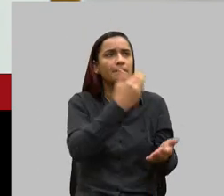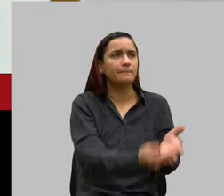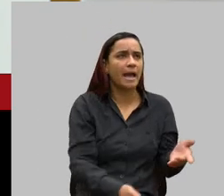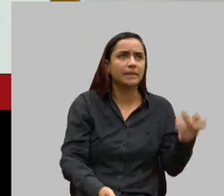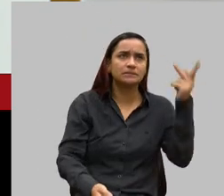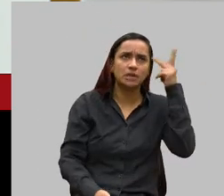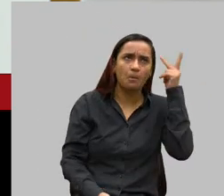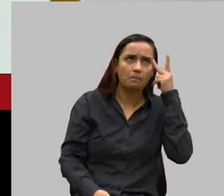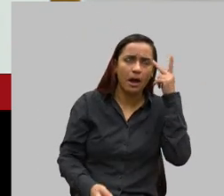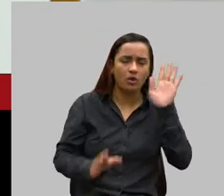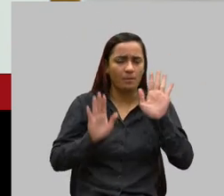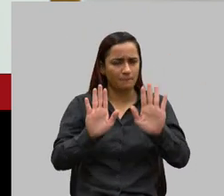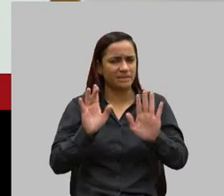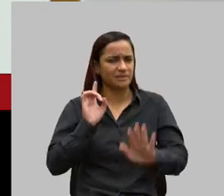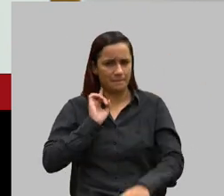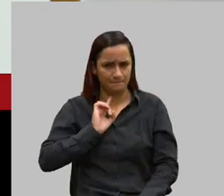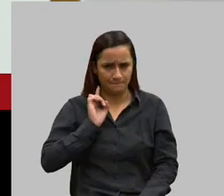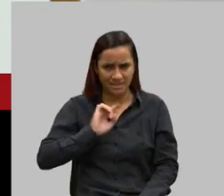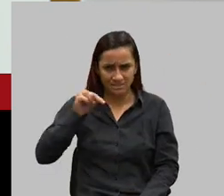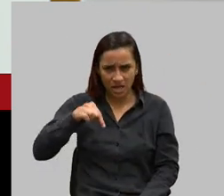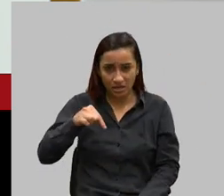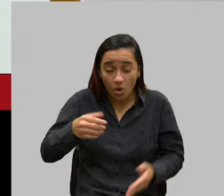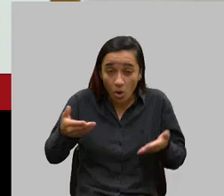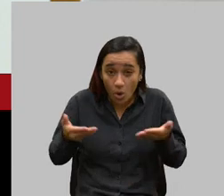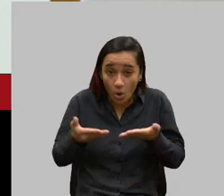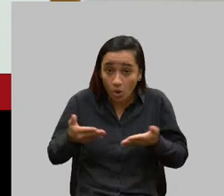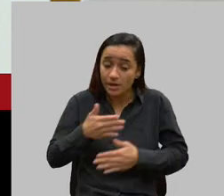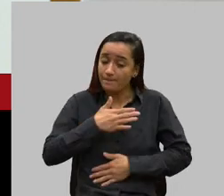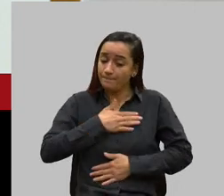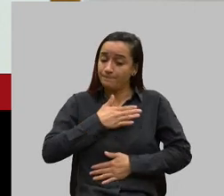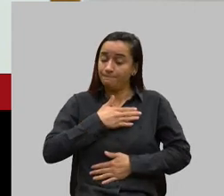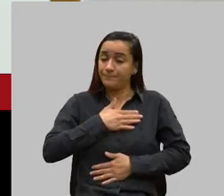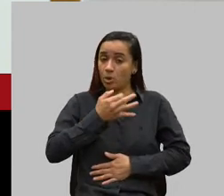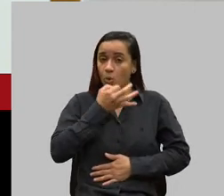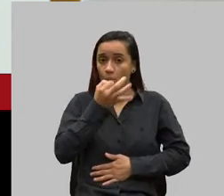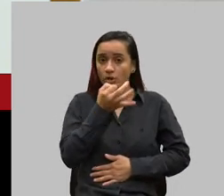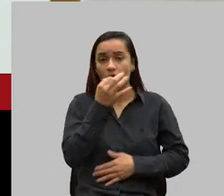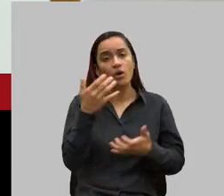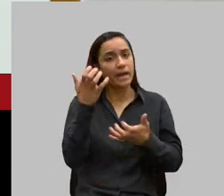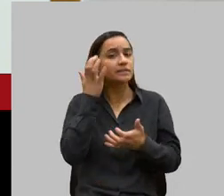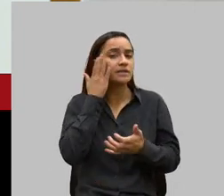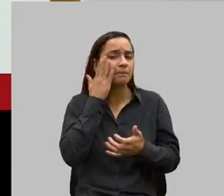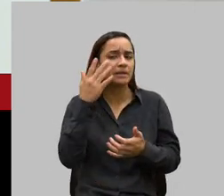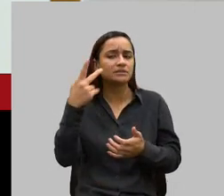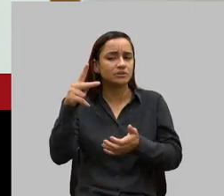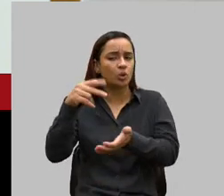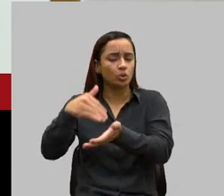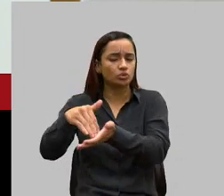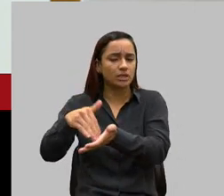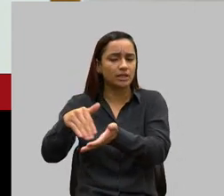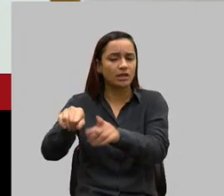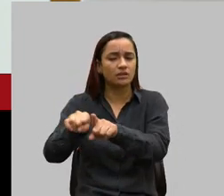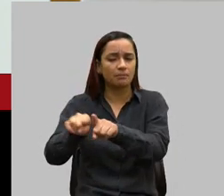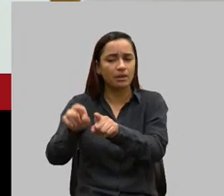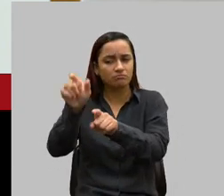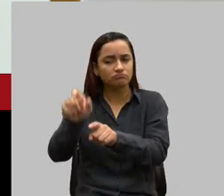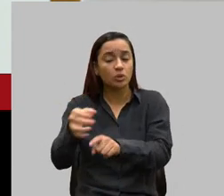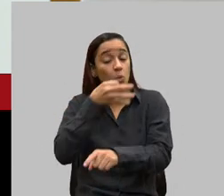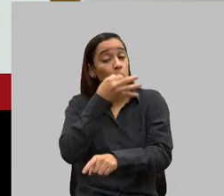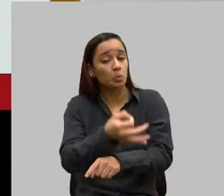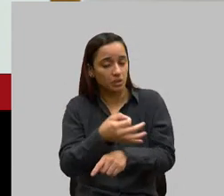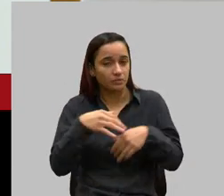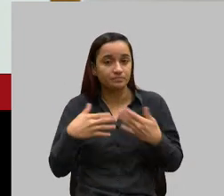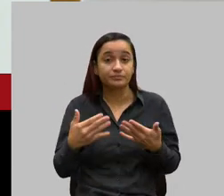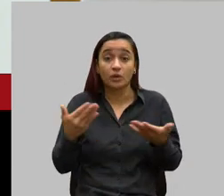hoje eh no meu ponto de vista mas eu quero saber o ponto de vista do secretário do dia a dia lá